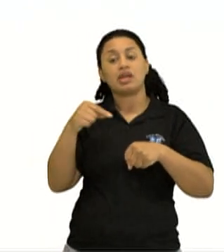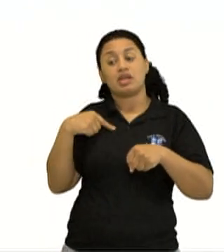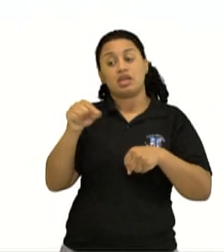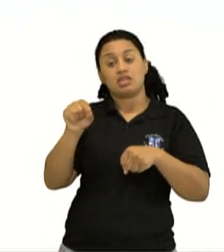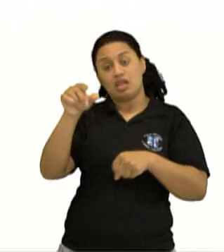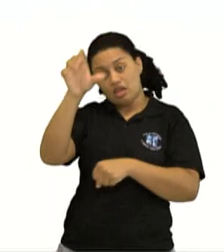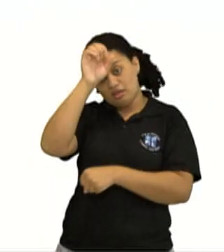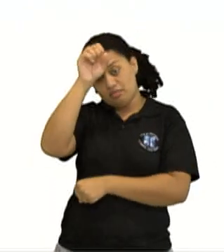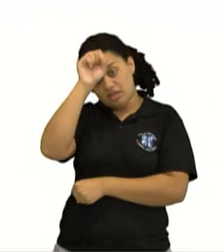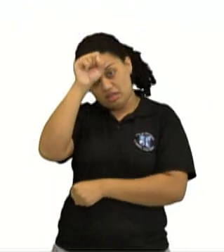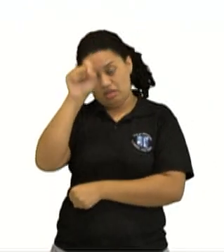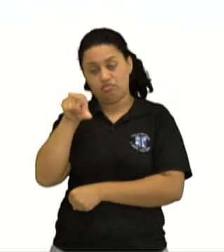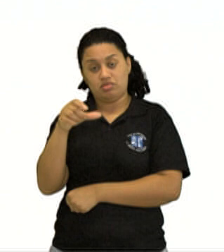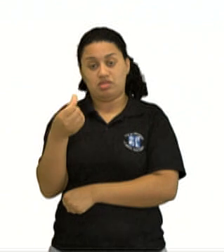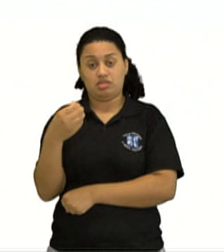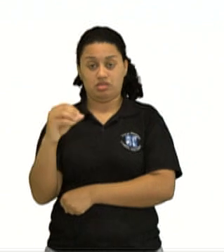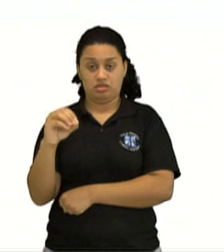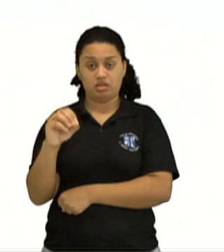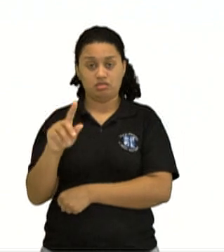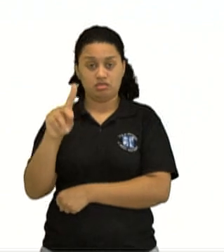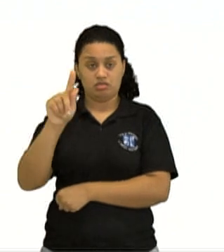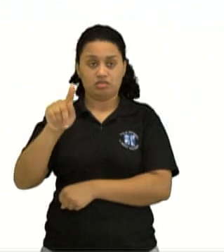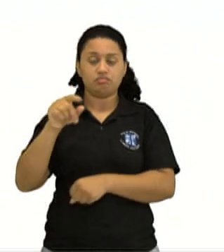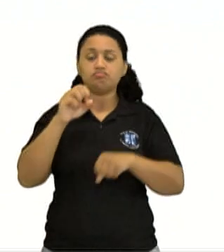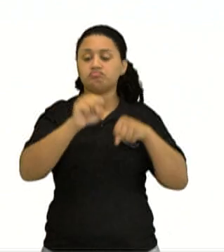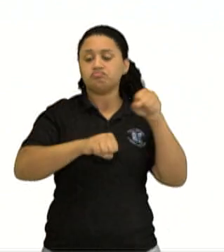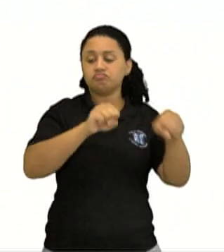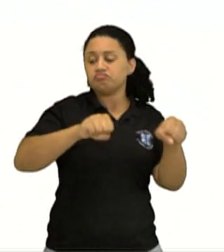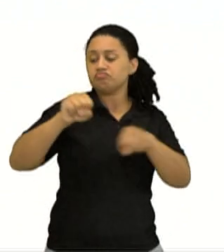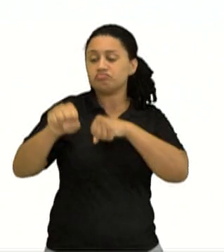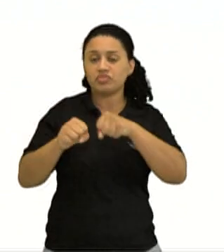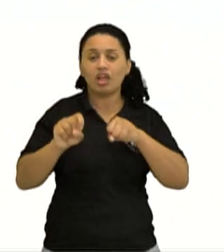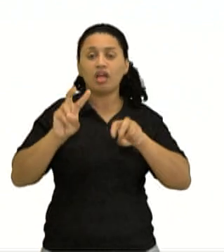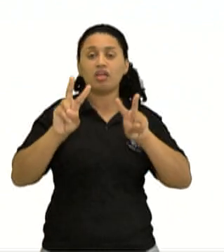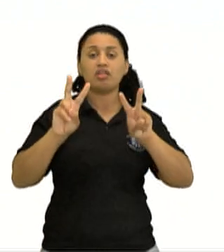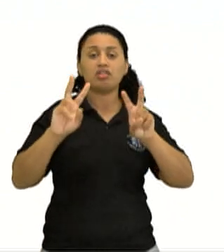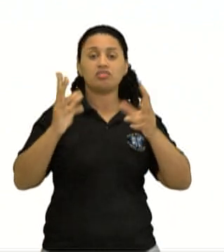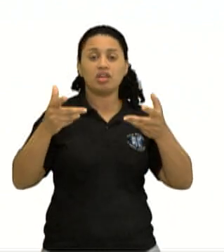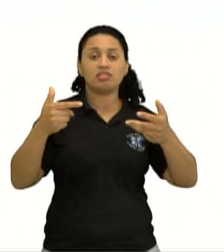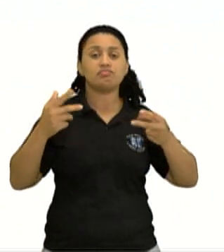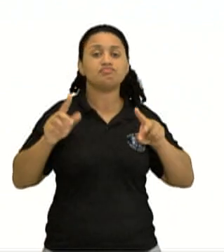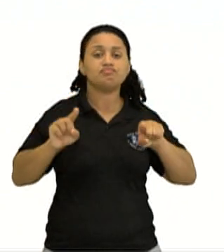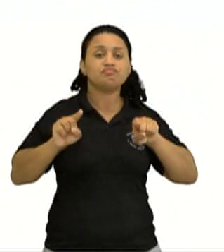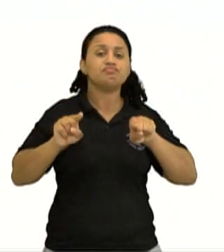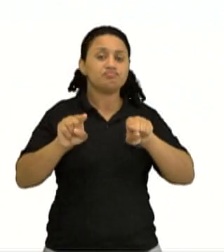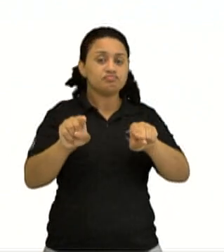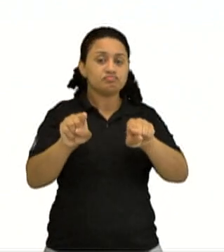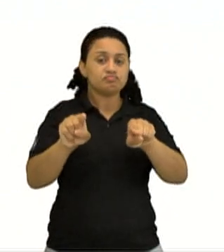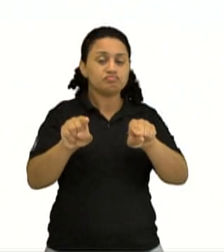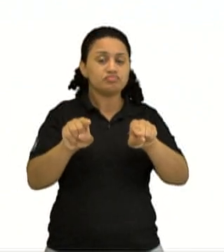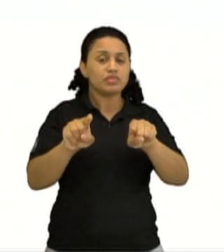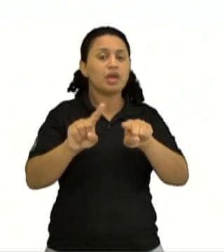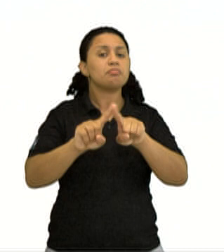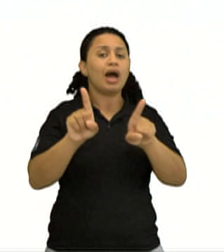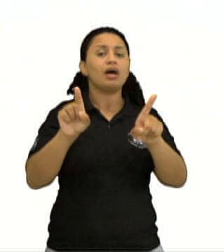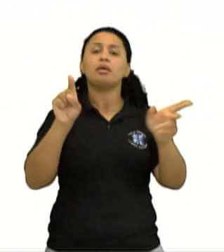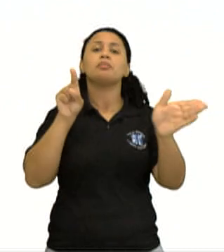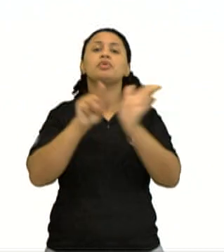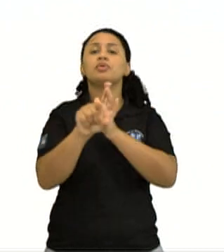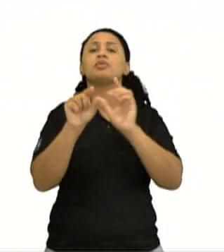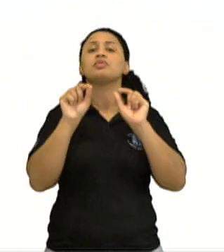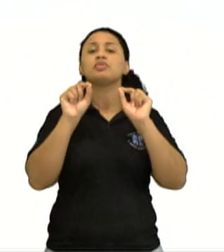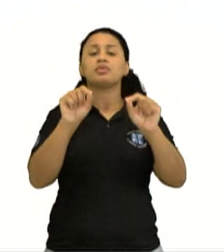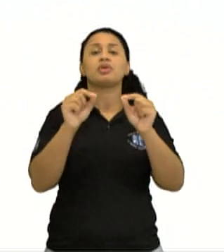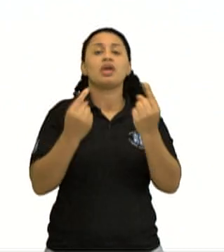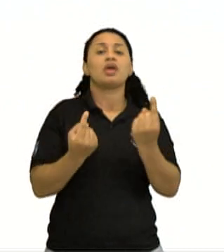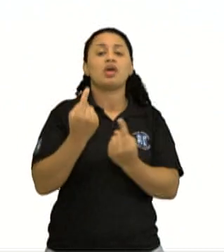de massa igual a 60 kg. Ambos pedalam com a mesma velocidade, sendo de 3 metros por segundo. A pergunta é, qual